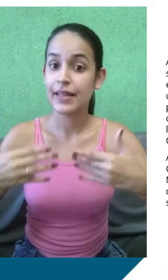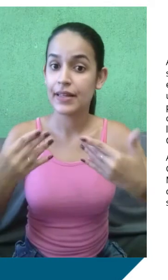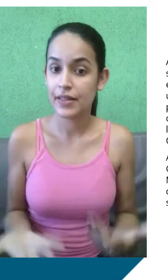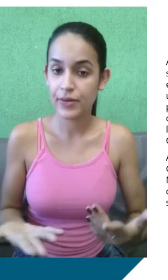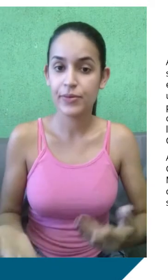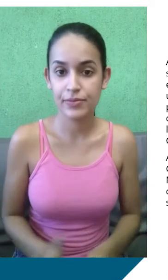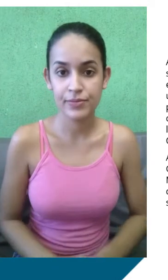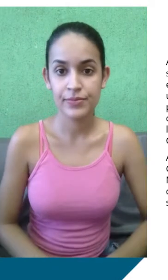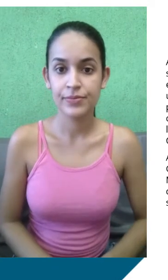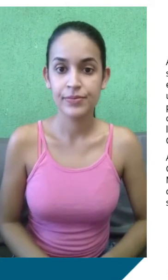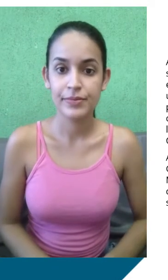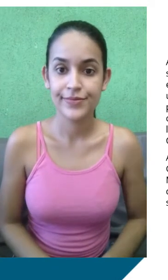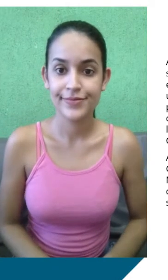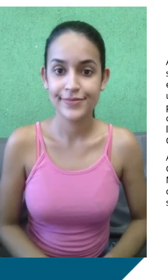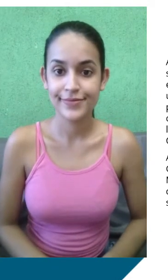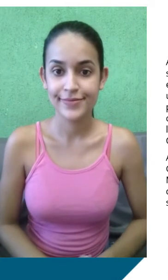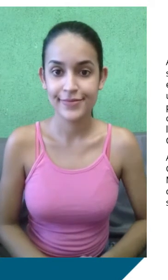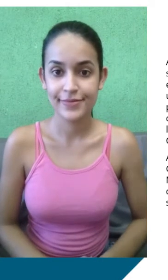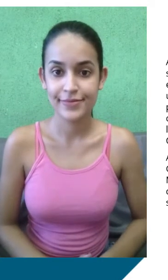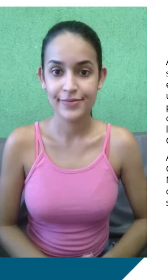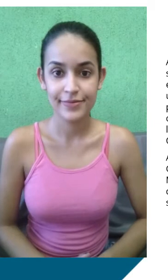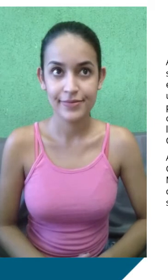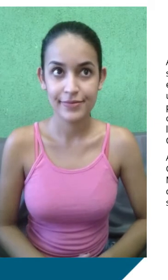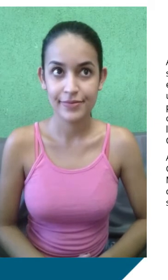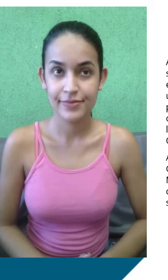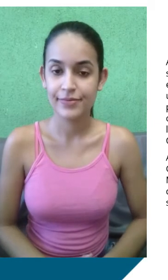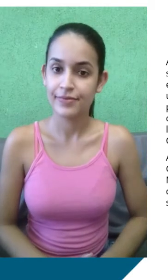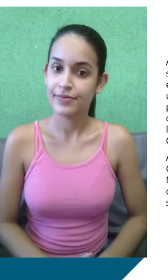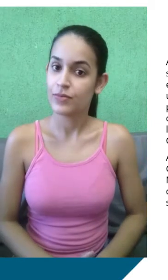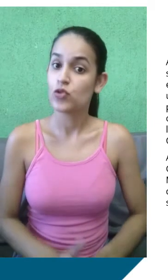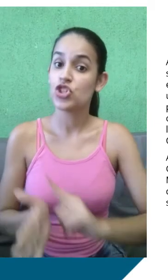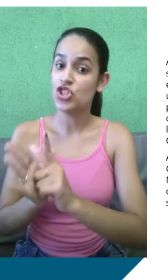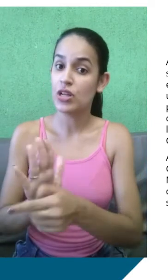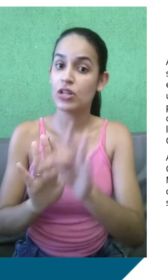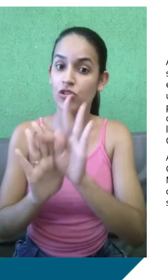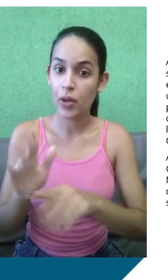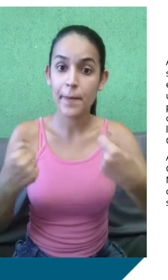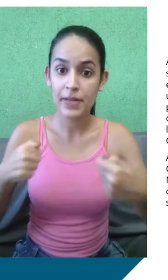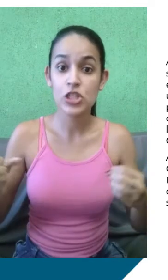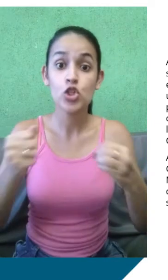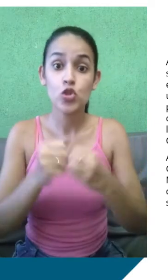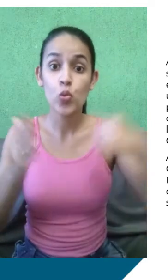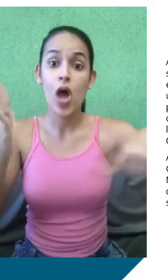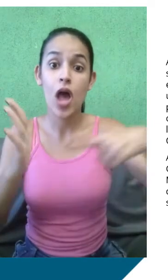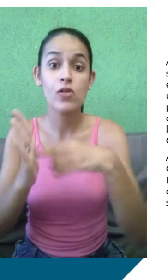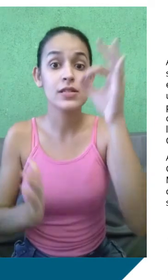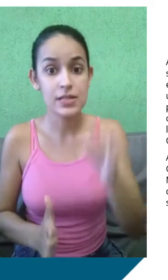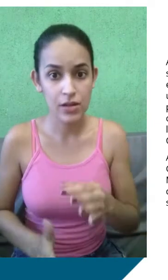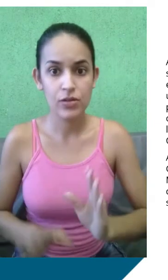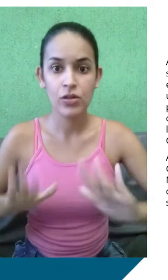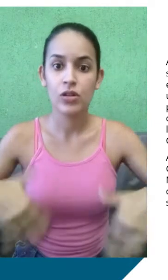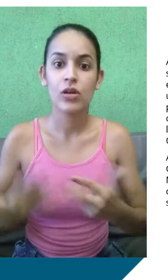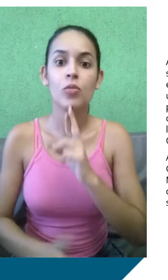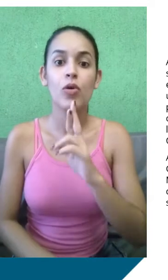gênero. Assim, a questão trata de uma classificação de gênero textual juntamente com seu objetivo.